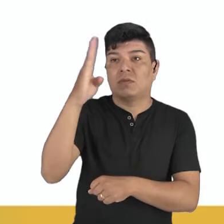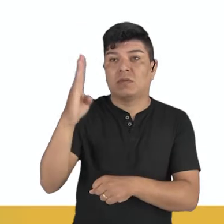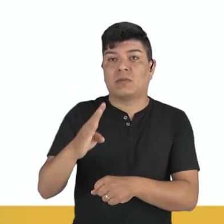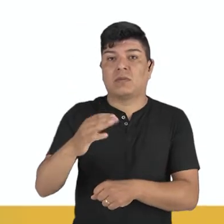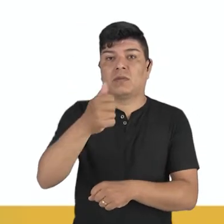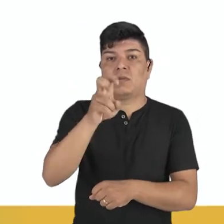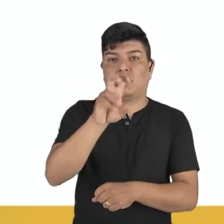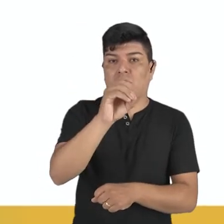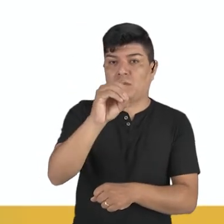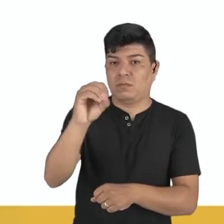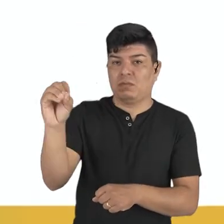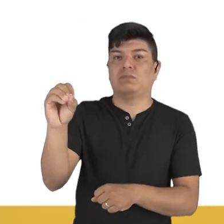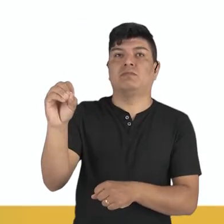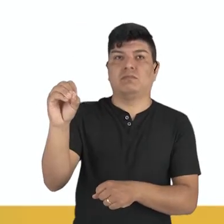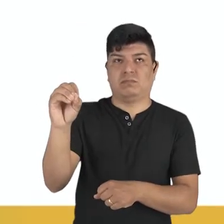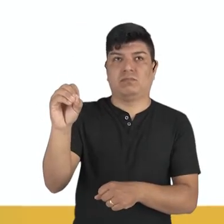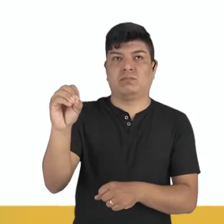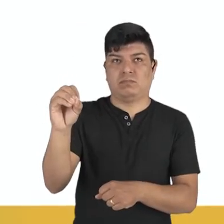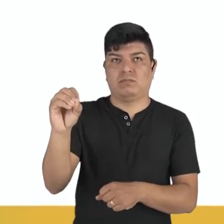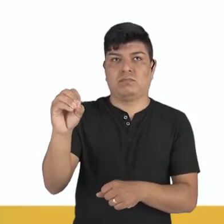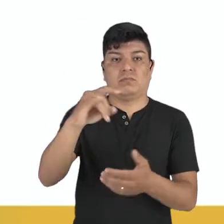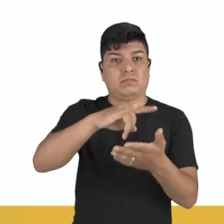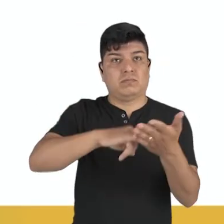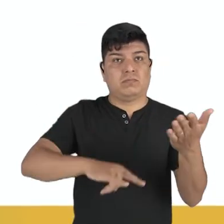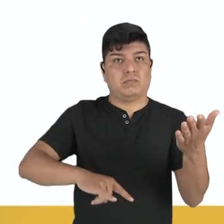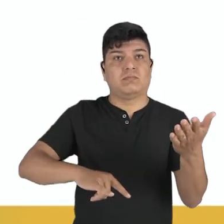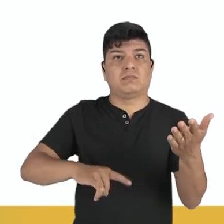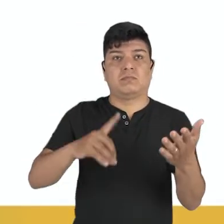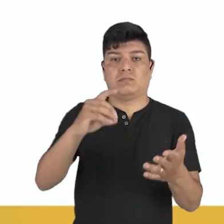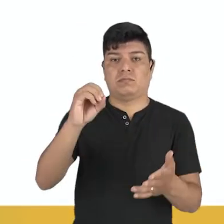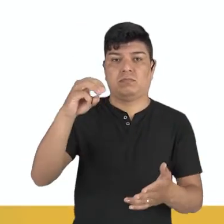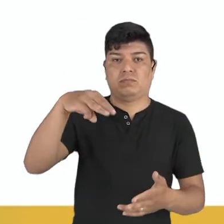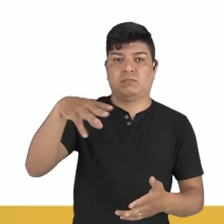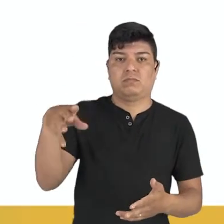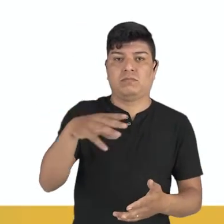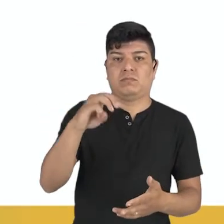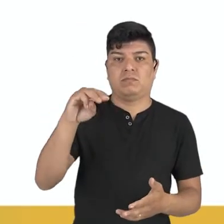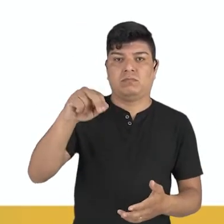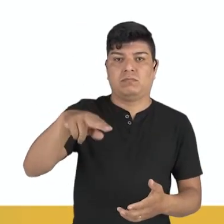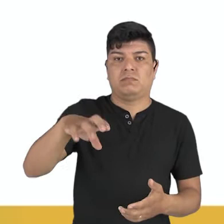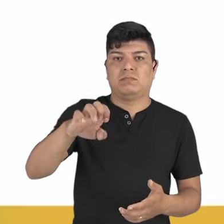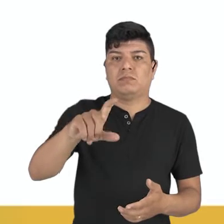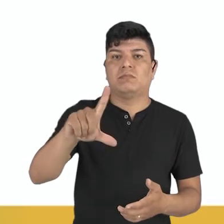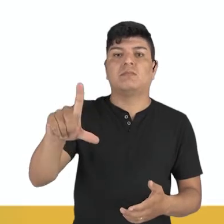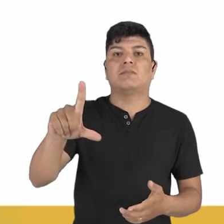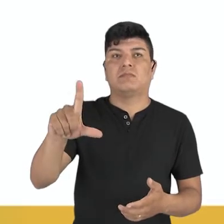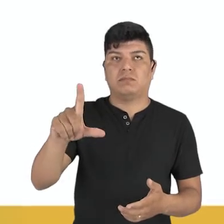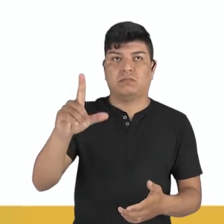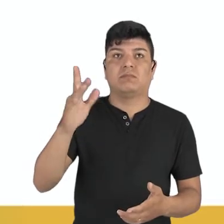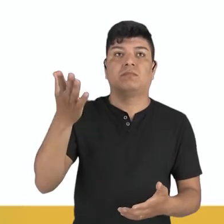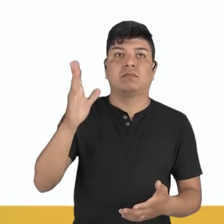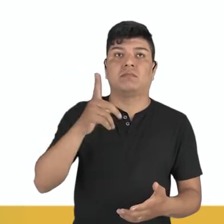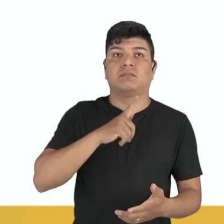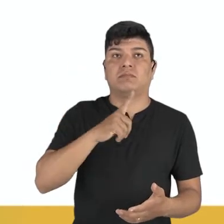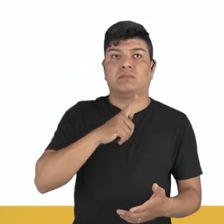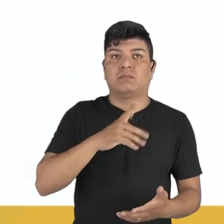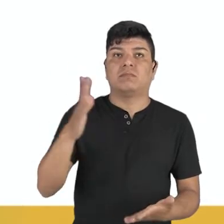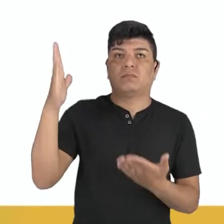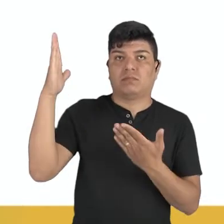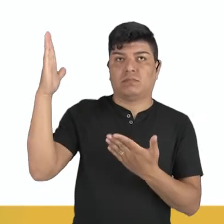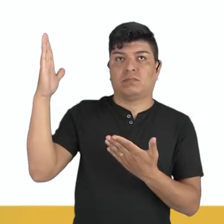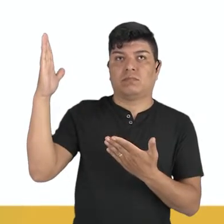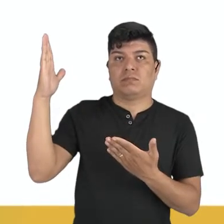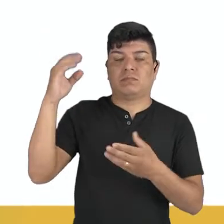escrito em terras brasileiras a carta do Manuel D Pedro e caminha e José de